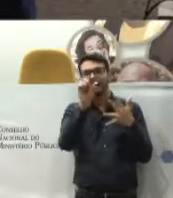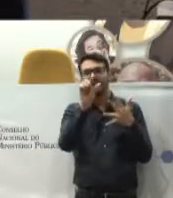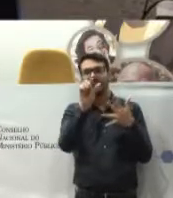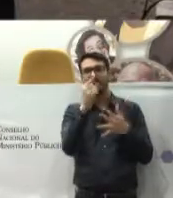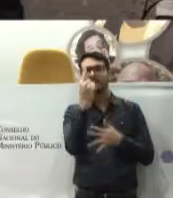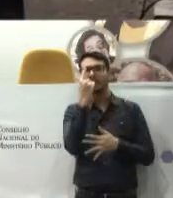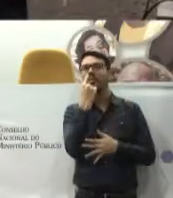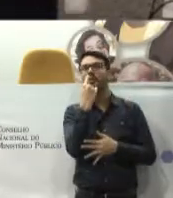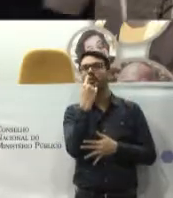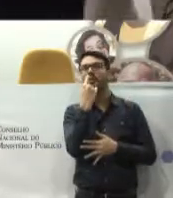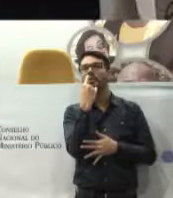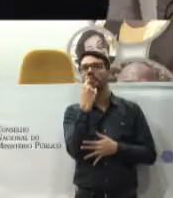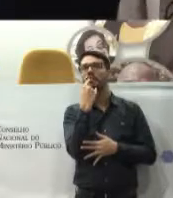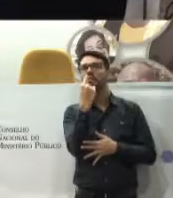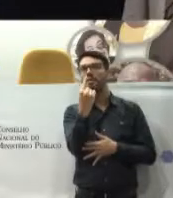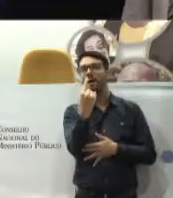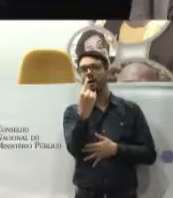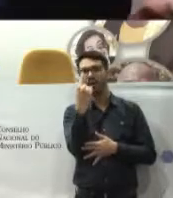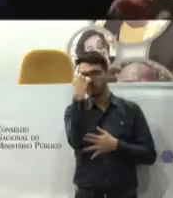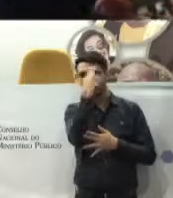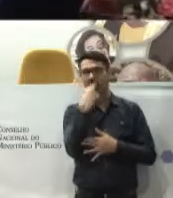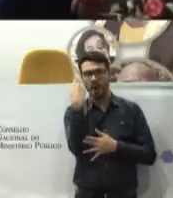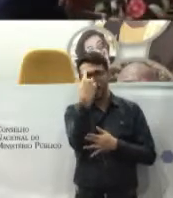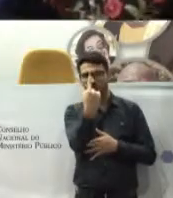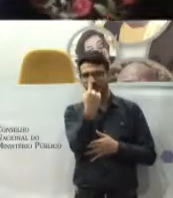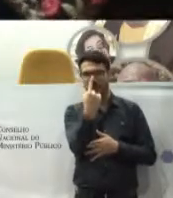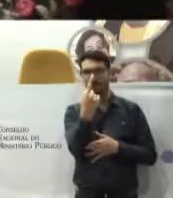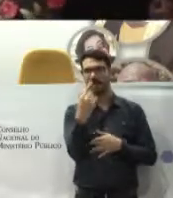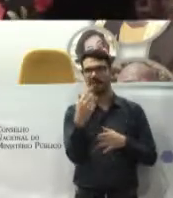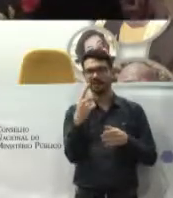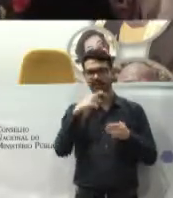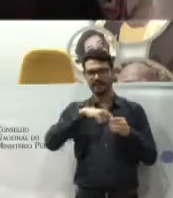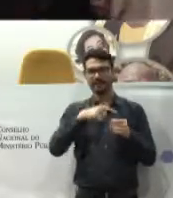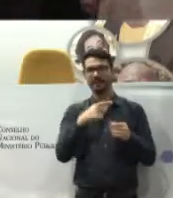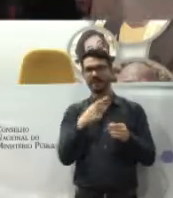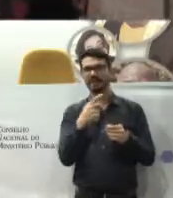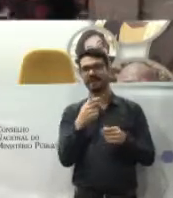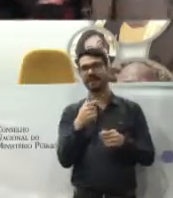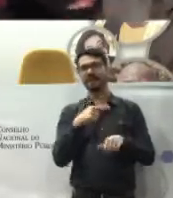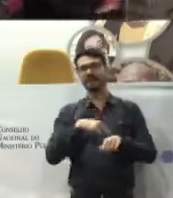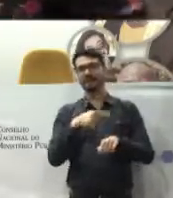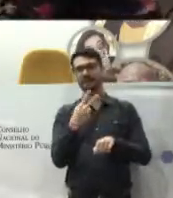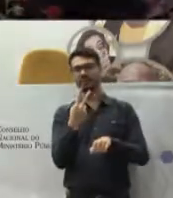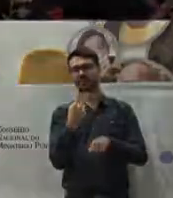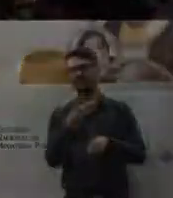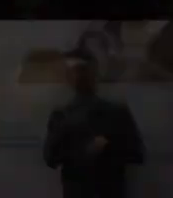de 1 hora. Retornaremos, então, às 14 horas e 30 minutos. Ok, doutora?